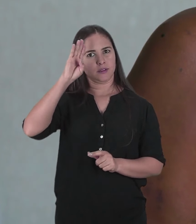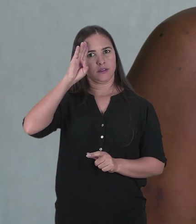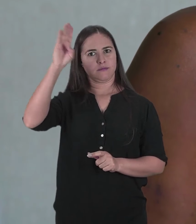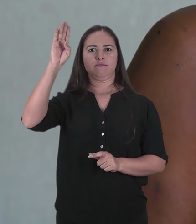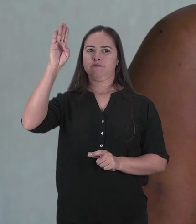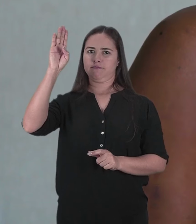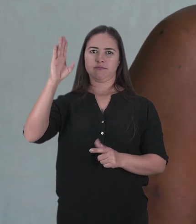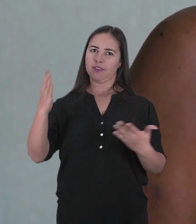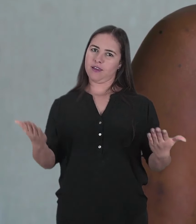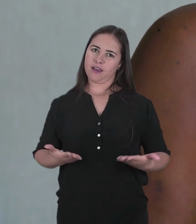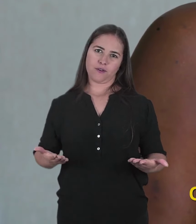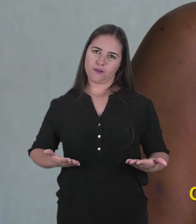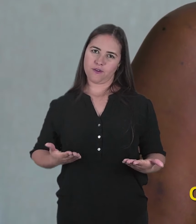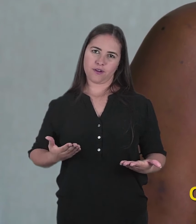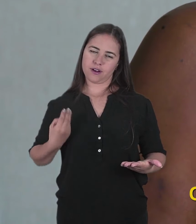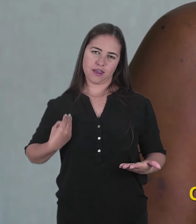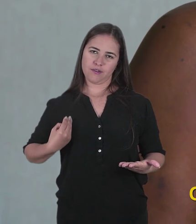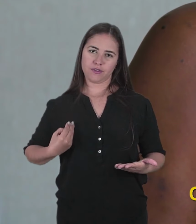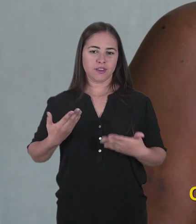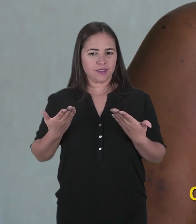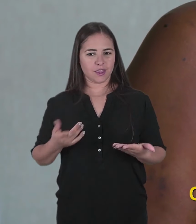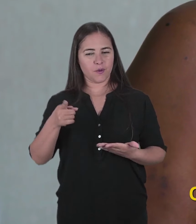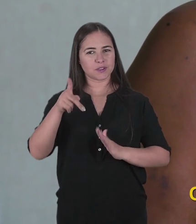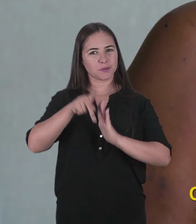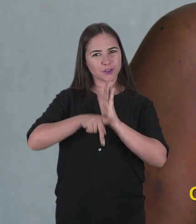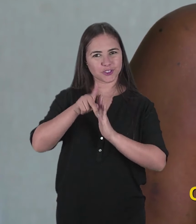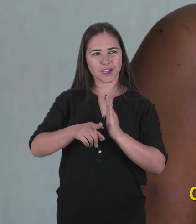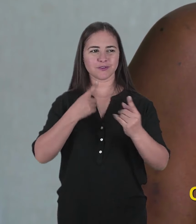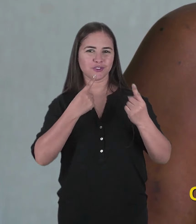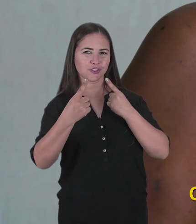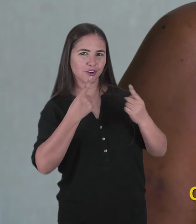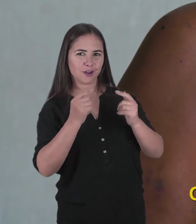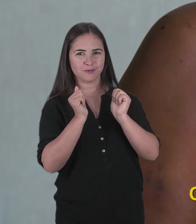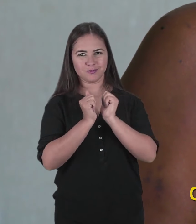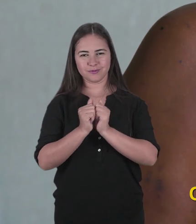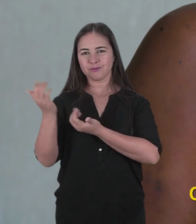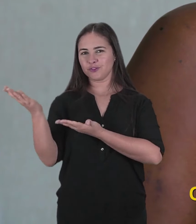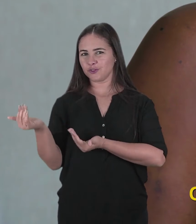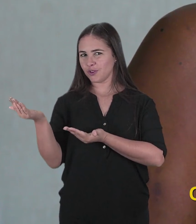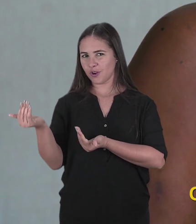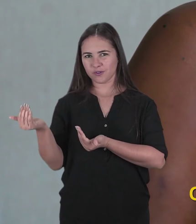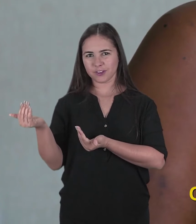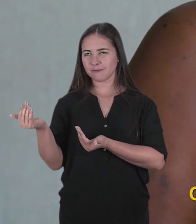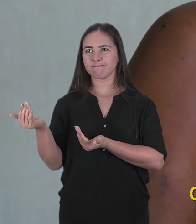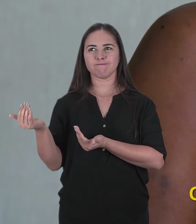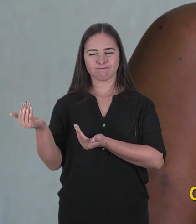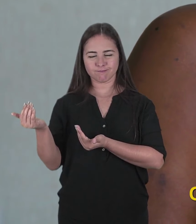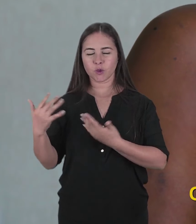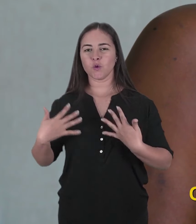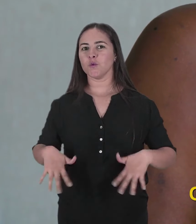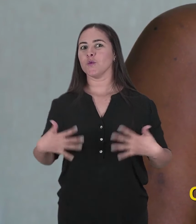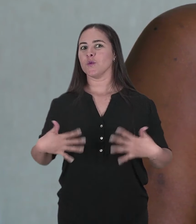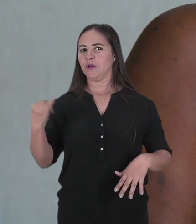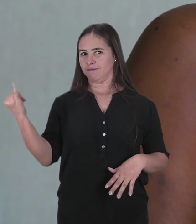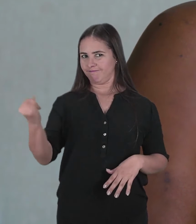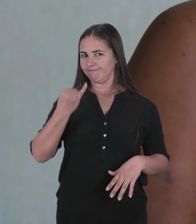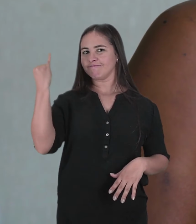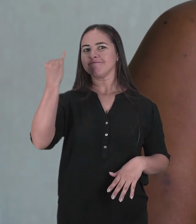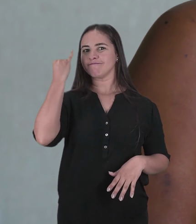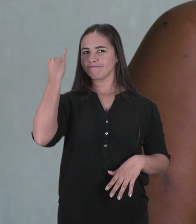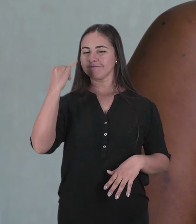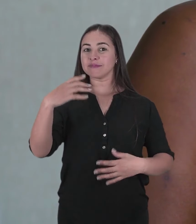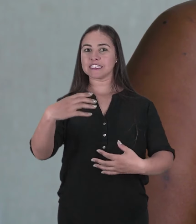né, nos nossos dias. Então, esse fórum, esse diálogo com os jovens foi de extrema importância e trouxe